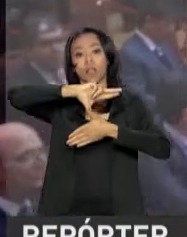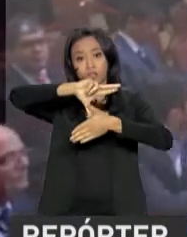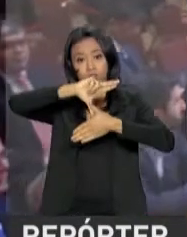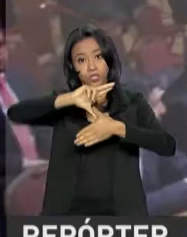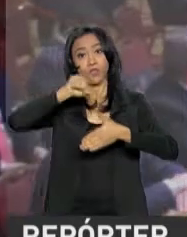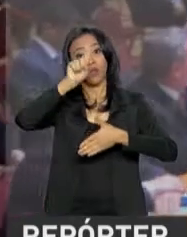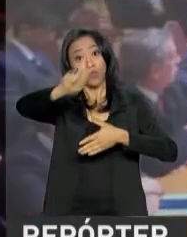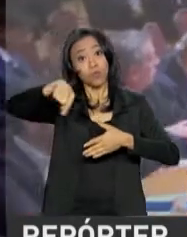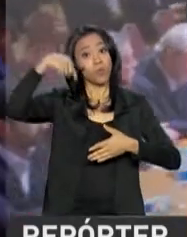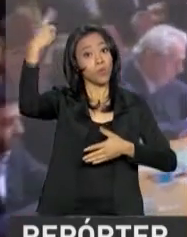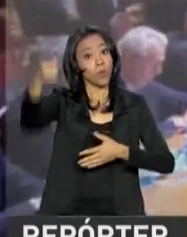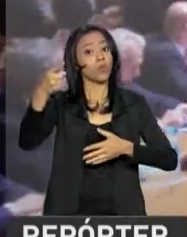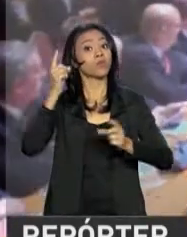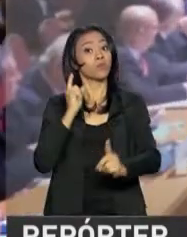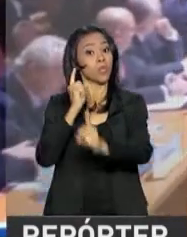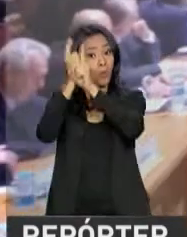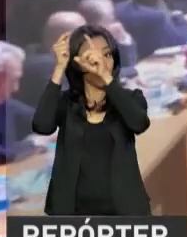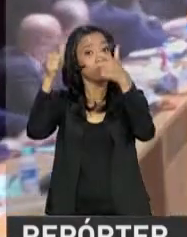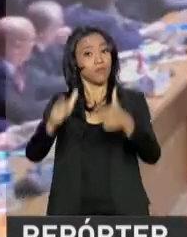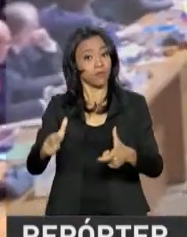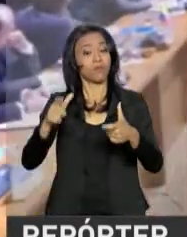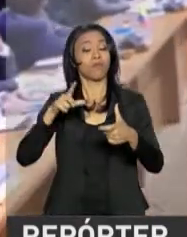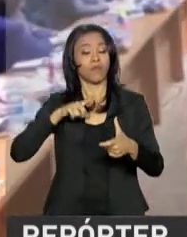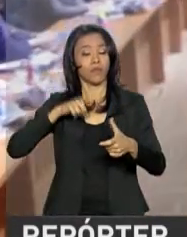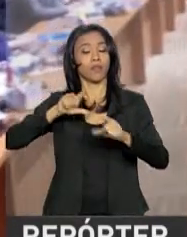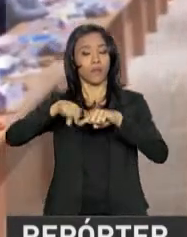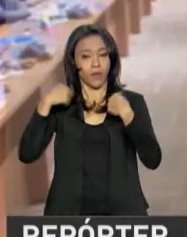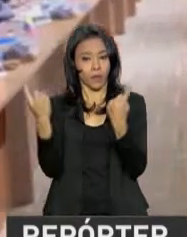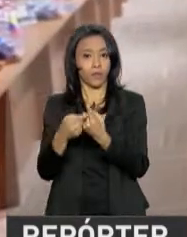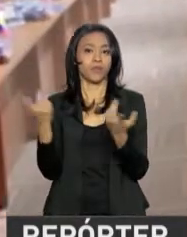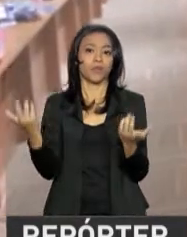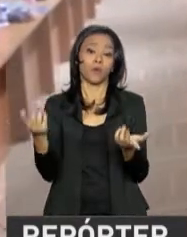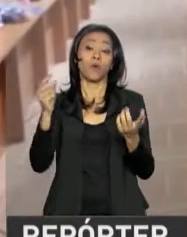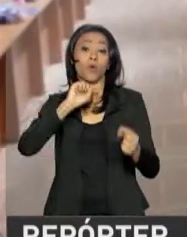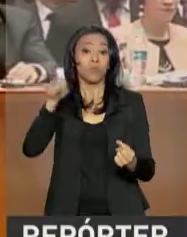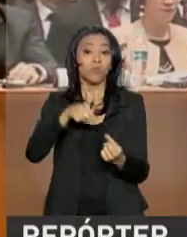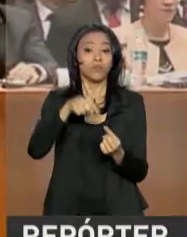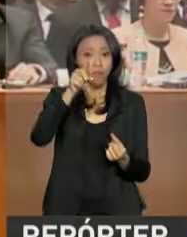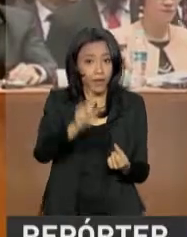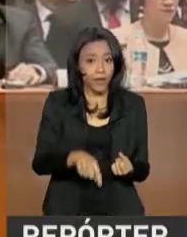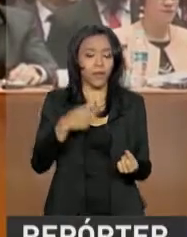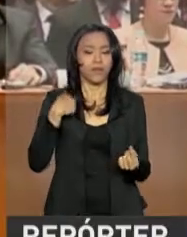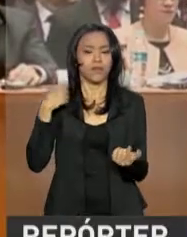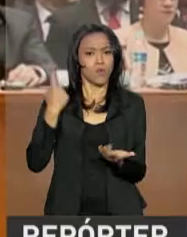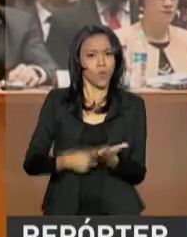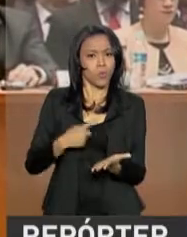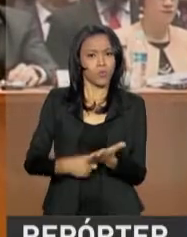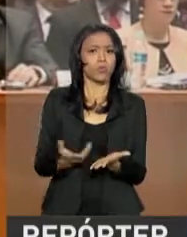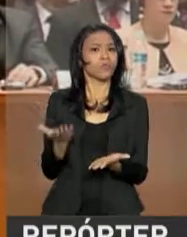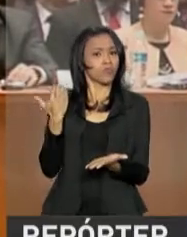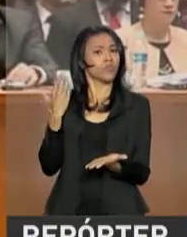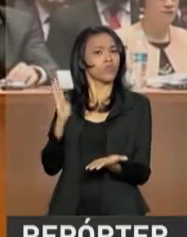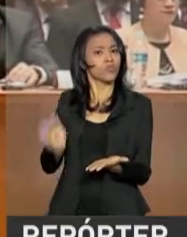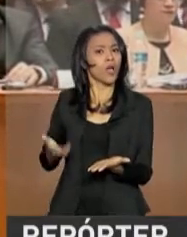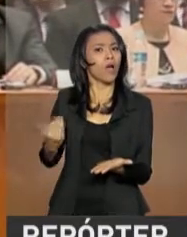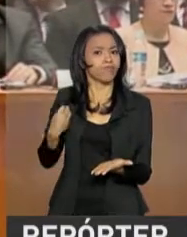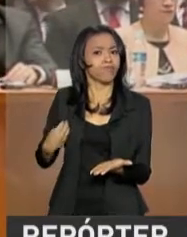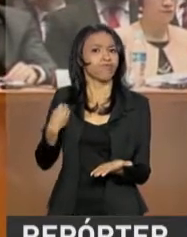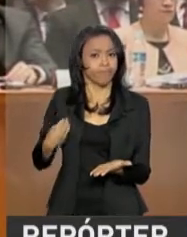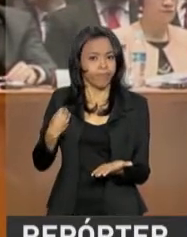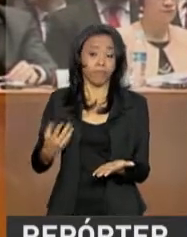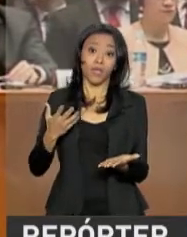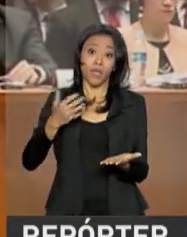mês que vem no méxico a ideia é avançar na integração consolidando acordos já existentes e identificando oportunidades